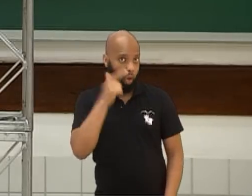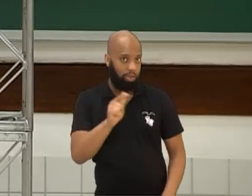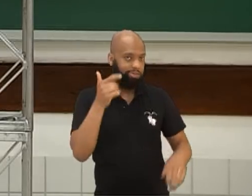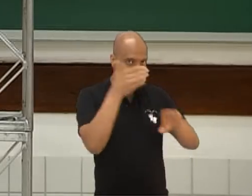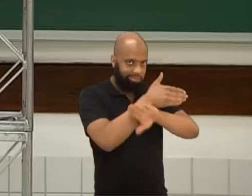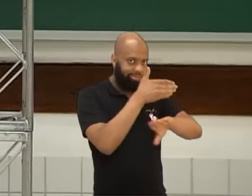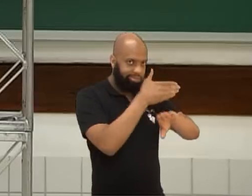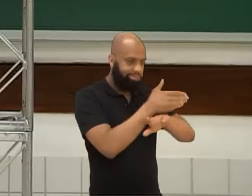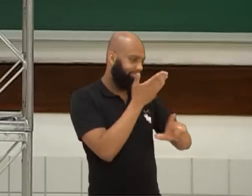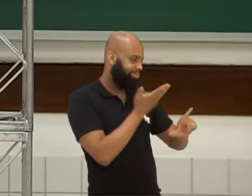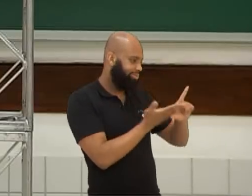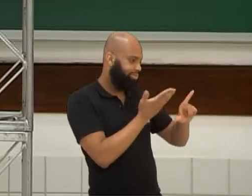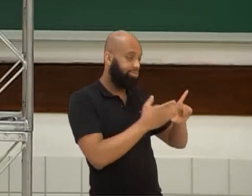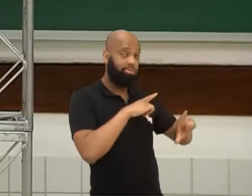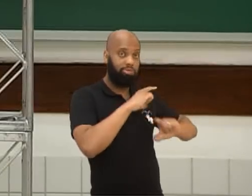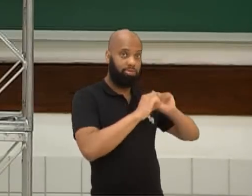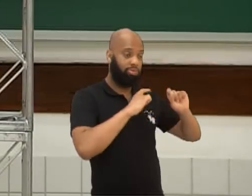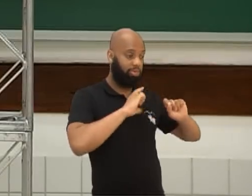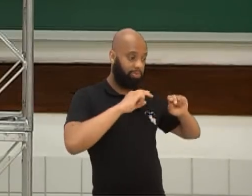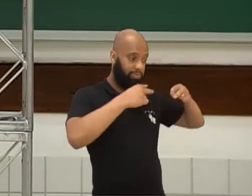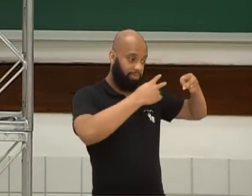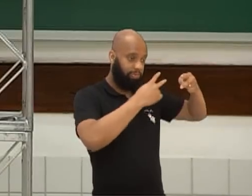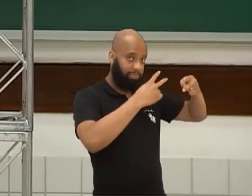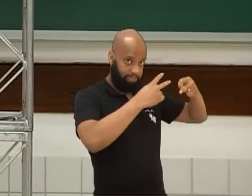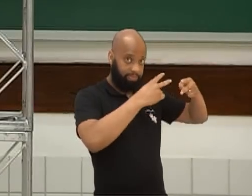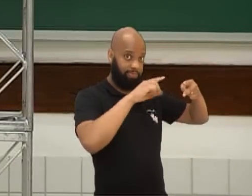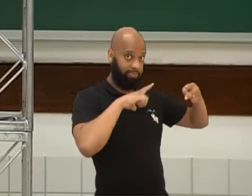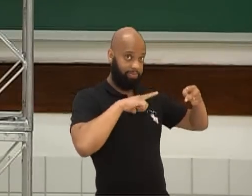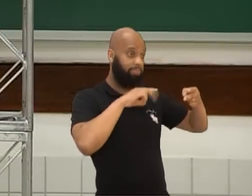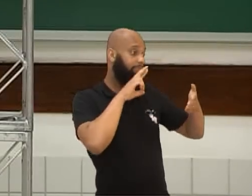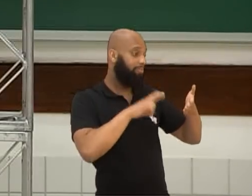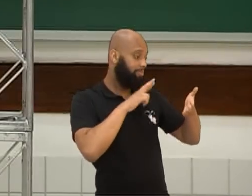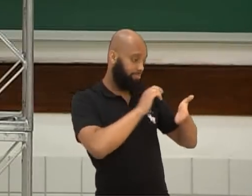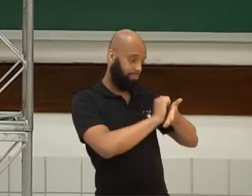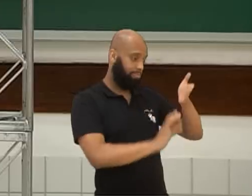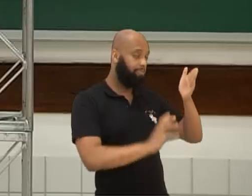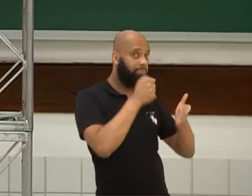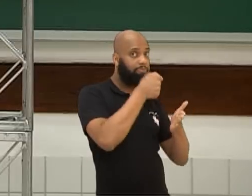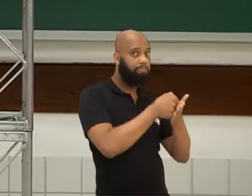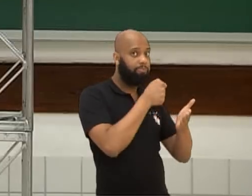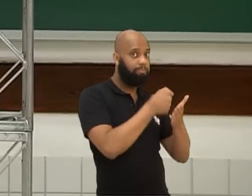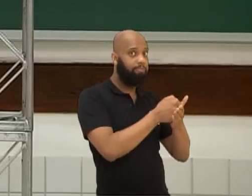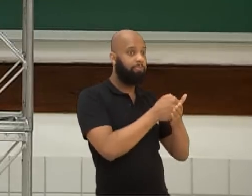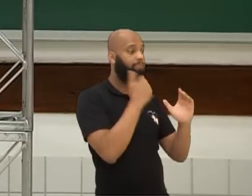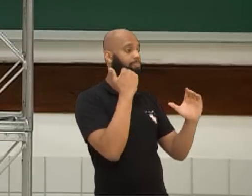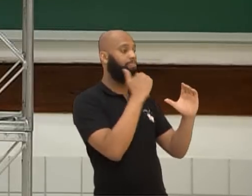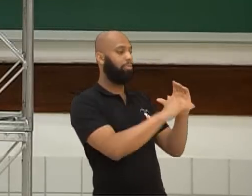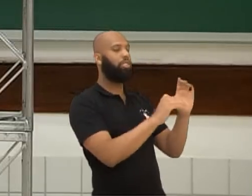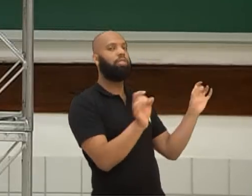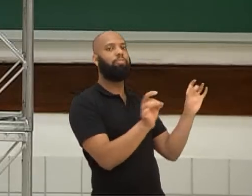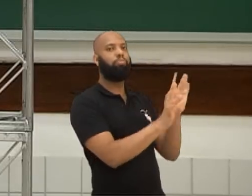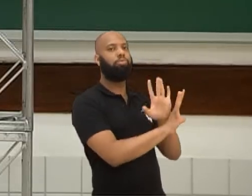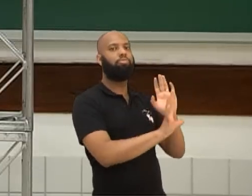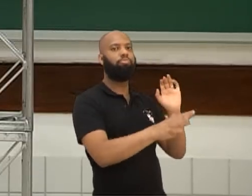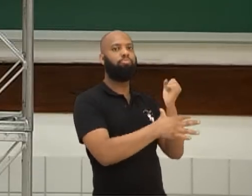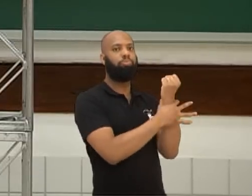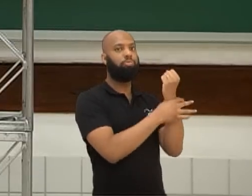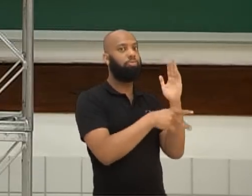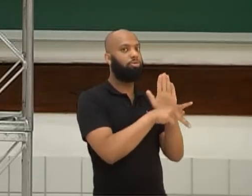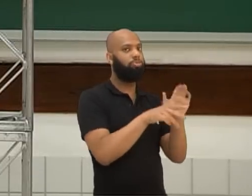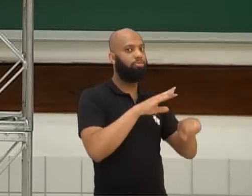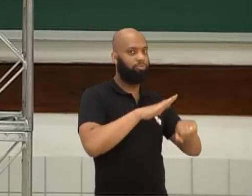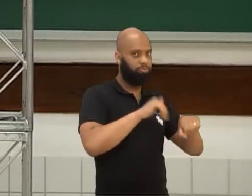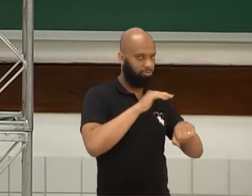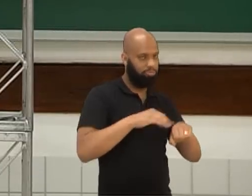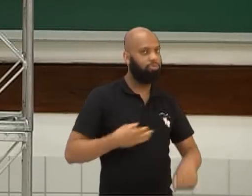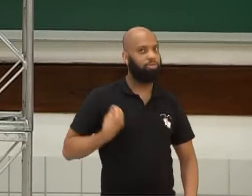não esqueça de marcar e finalizar a sua atividade, porque isso vai contar a sua frequência. Não vai marcar bobeira, hein?